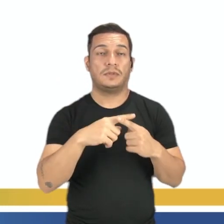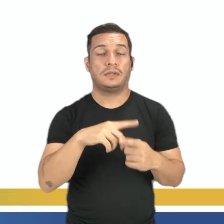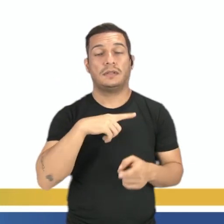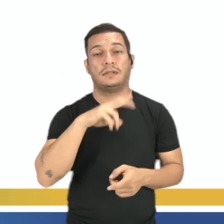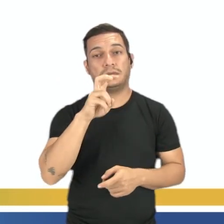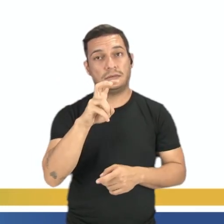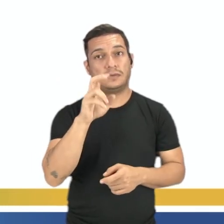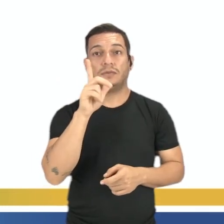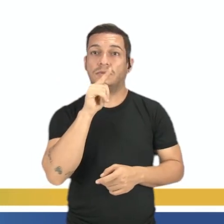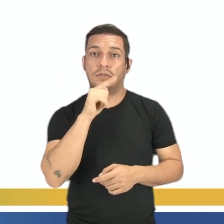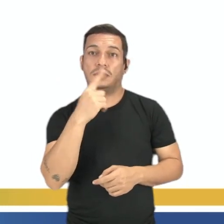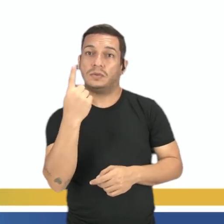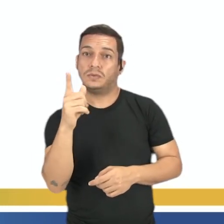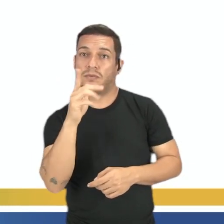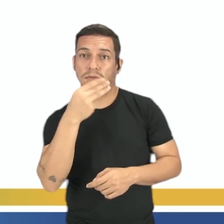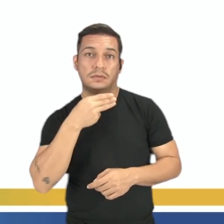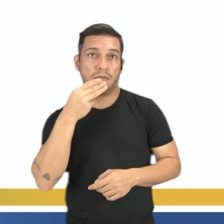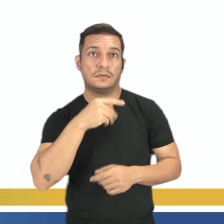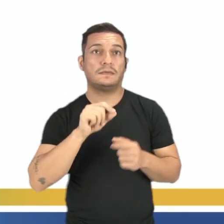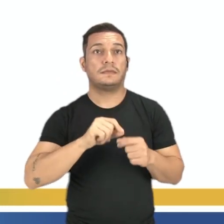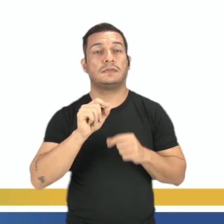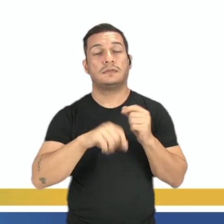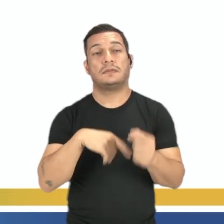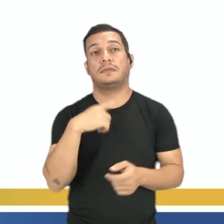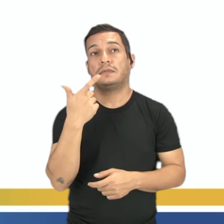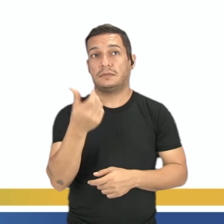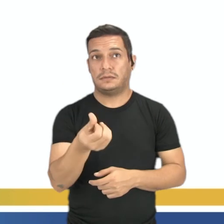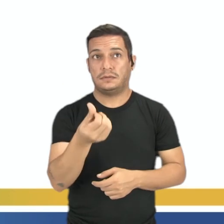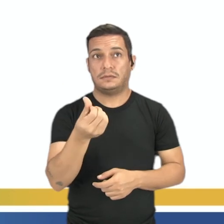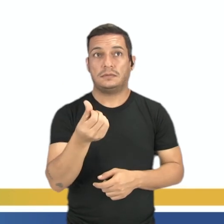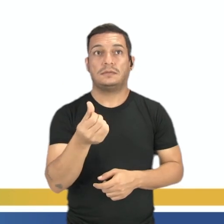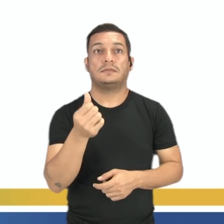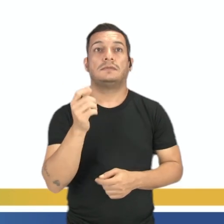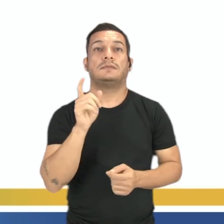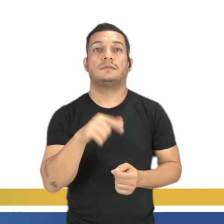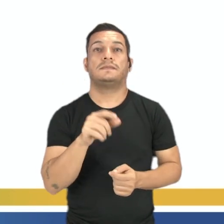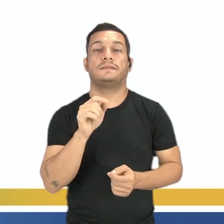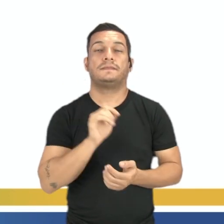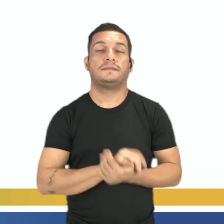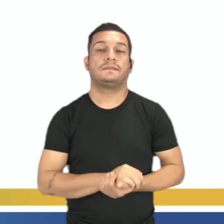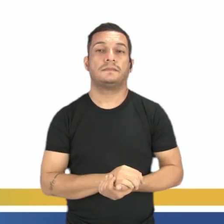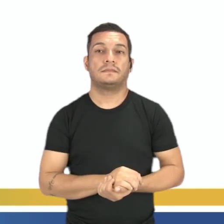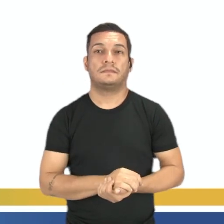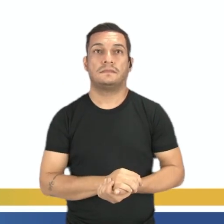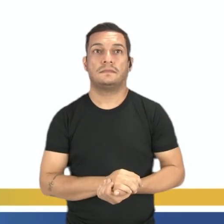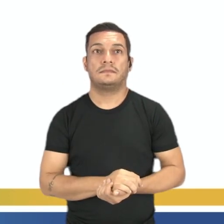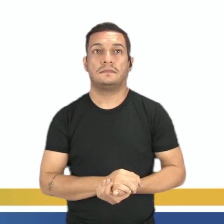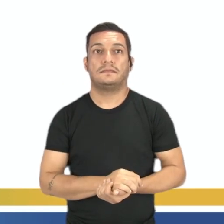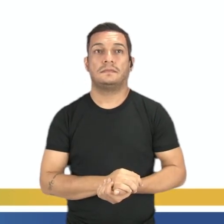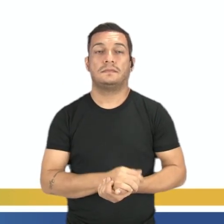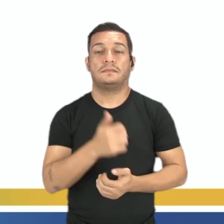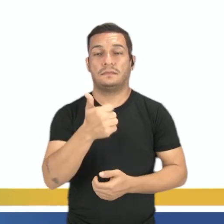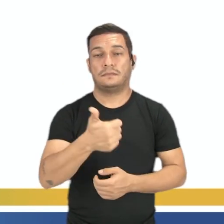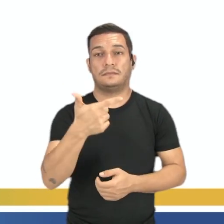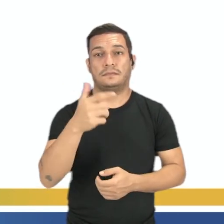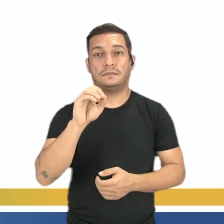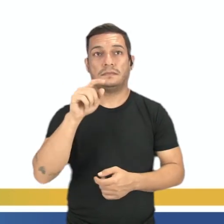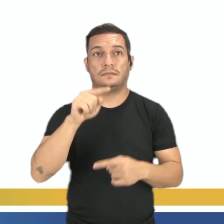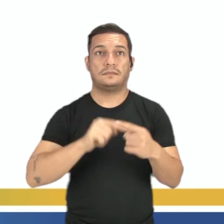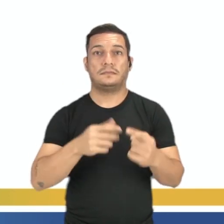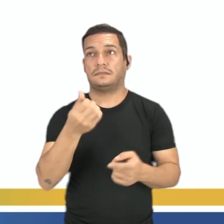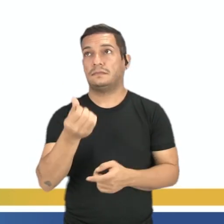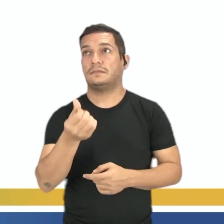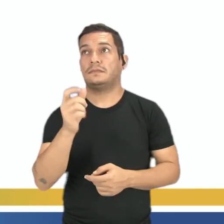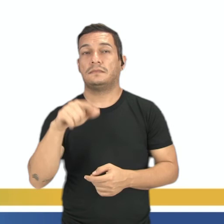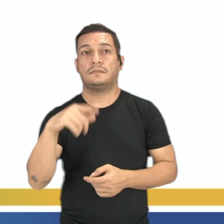de água, né, e de açúcar, né, fazendo as contas nós temos 6. 5 partes de uma e outra parte nós temos 6. 120 dividido